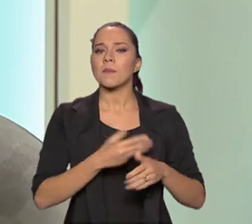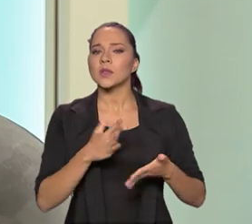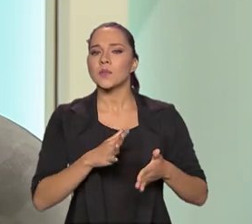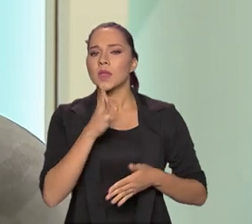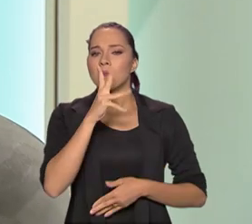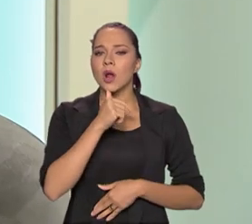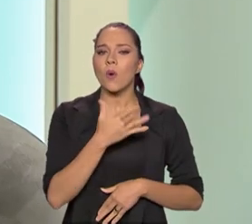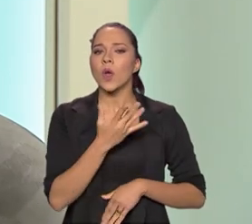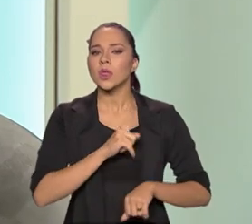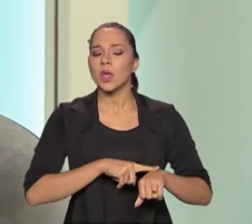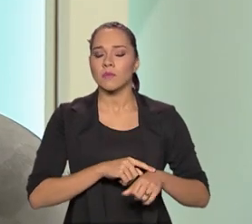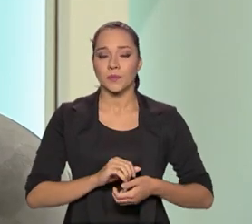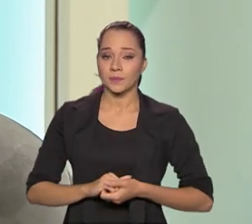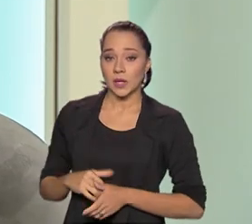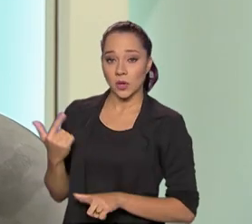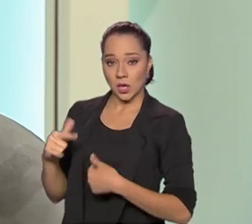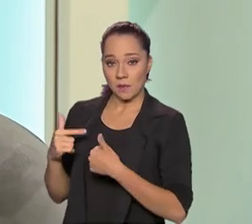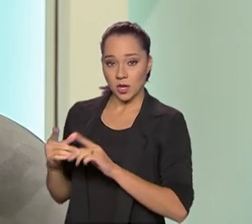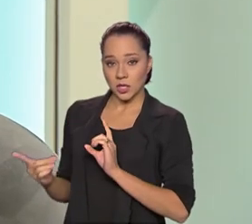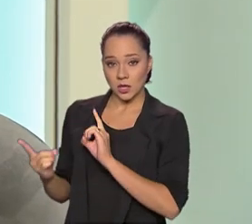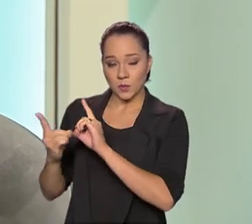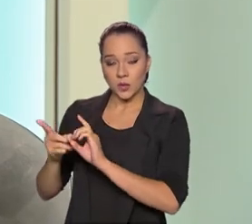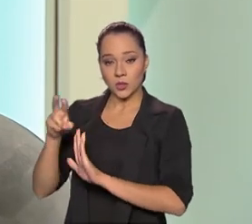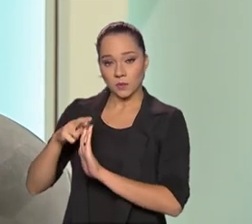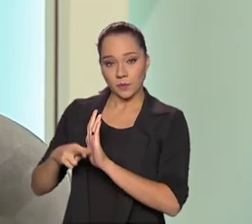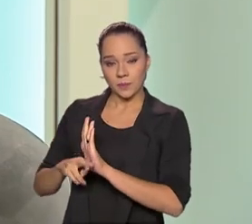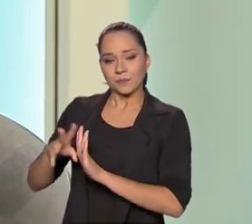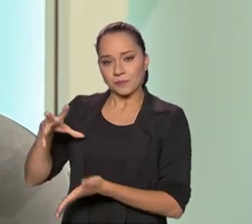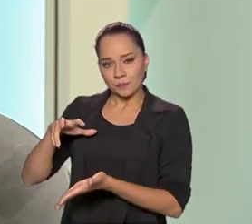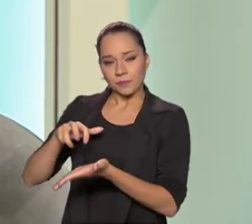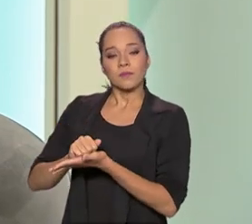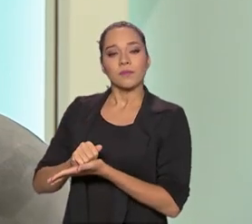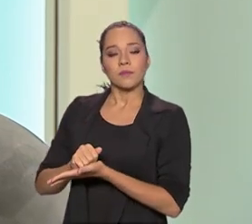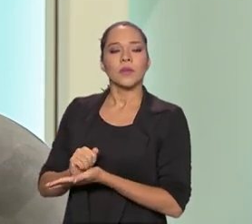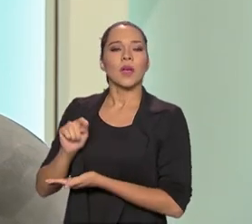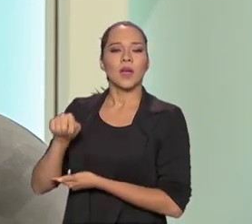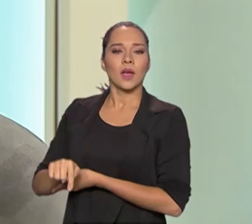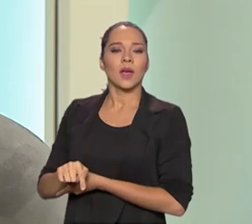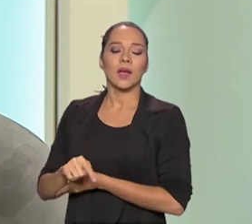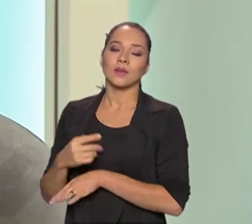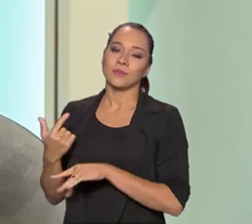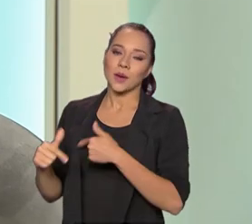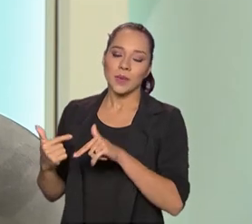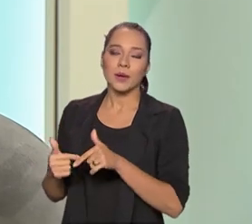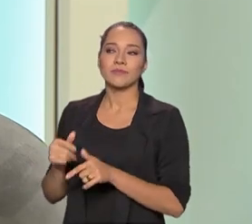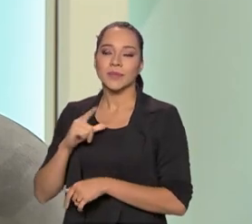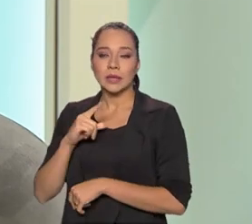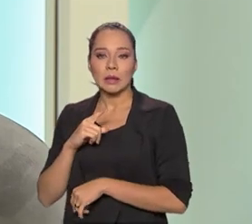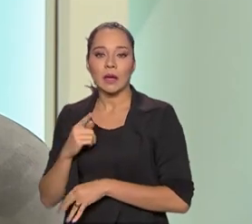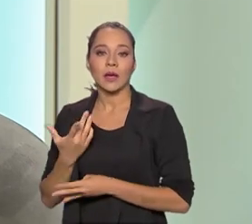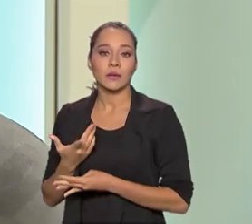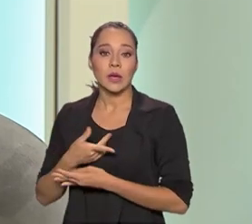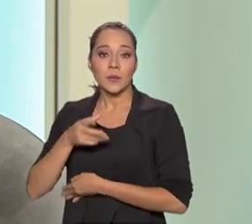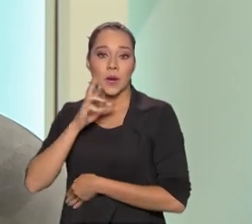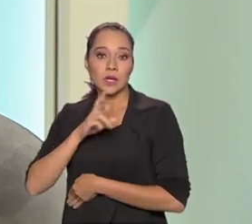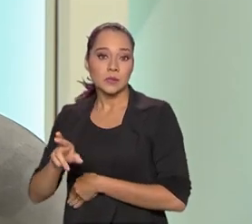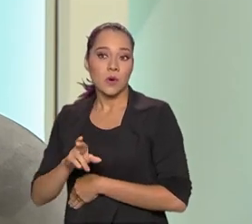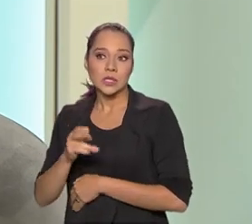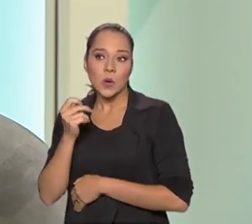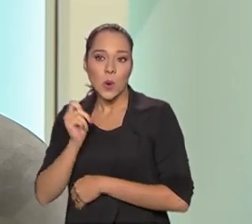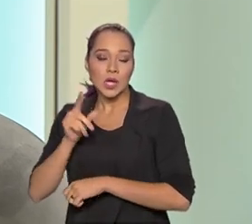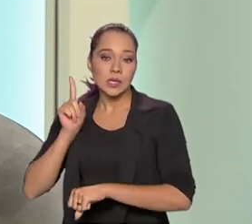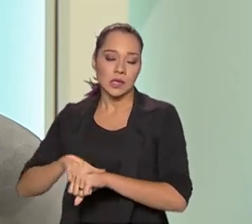O trabalho de atendimento de regularização cadastral é um serviço que tem resposta quase